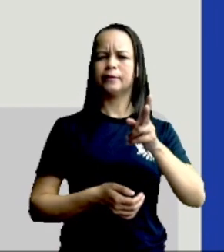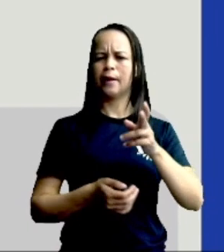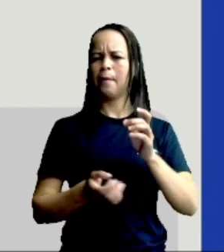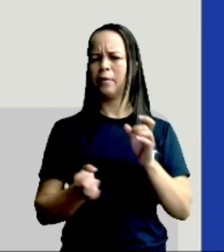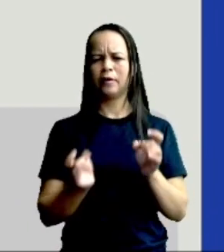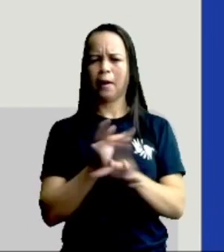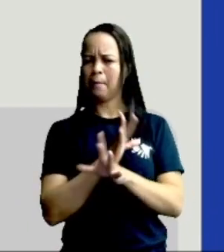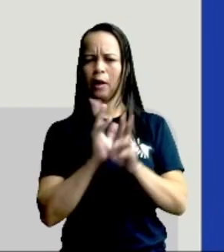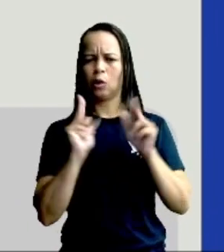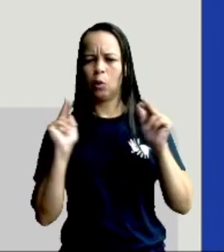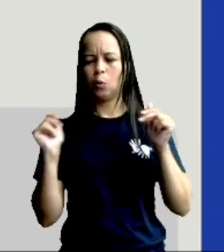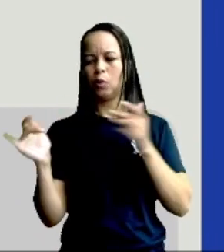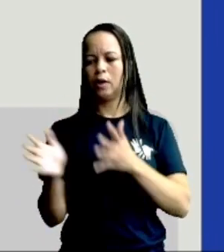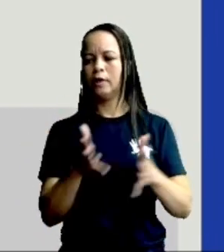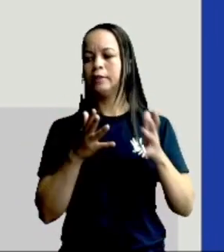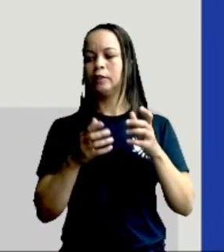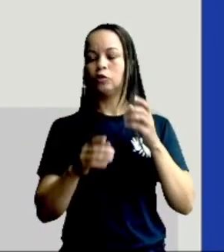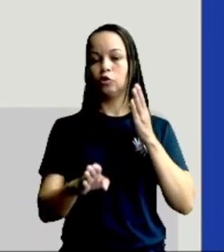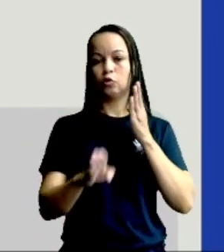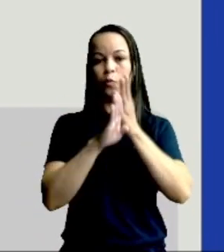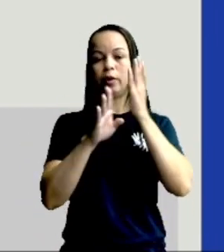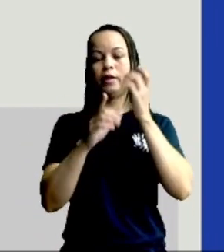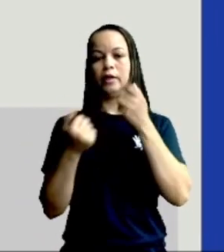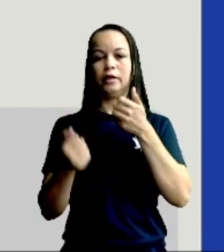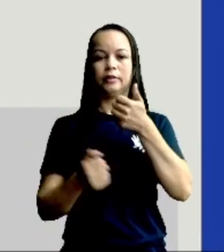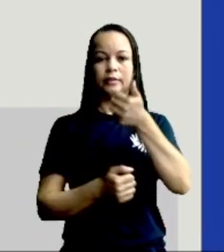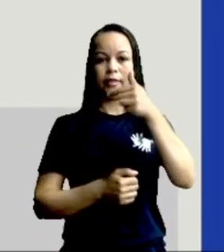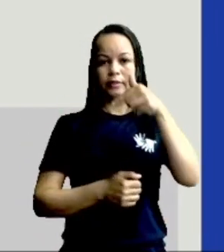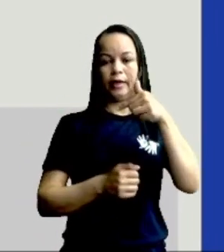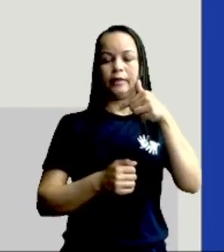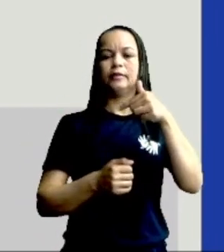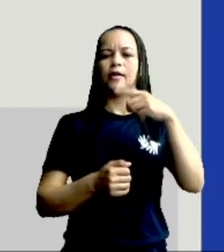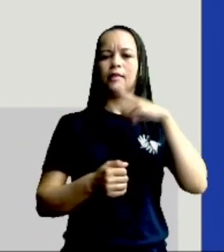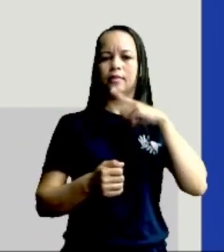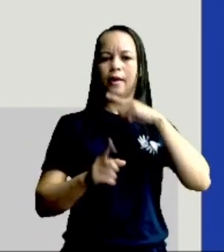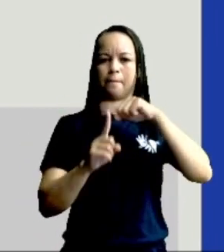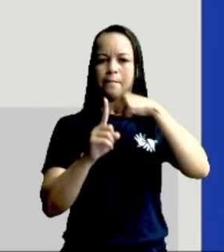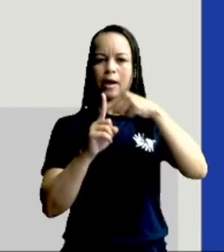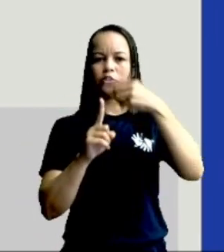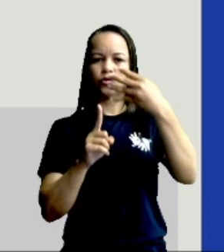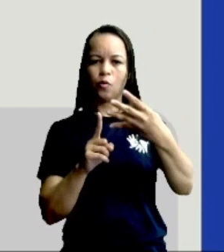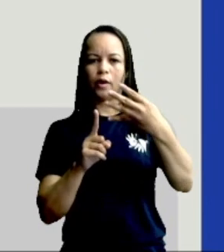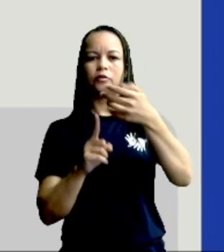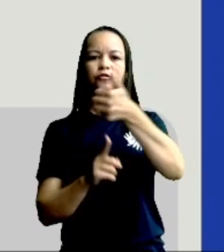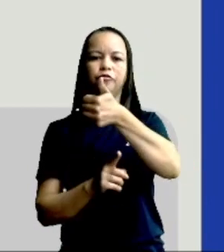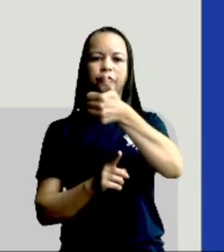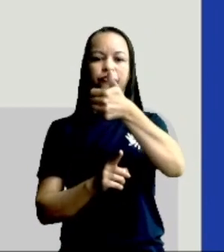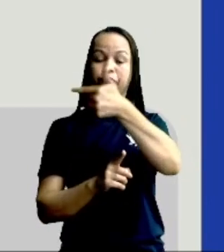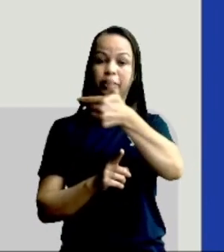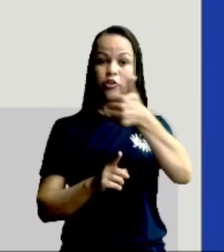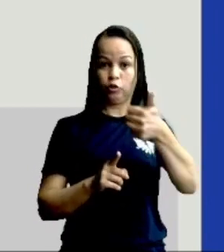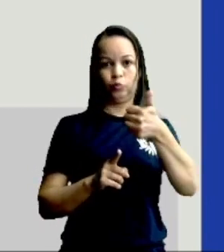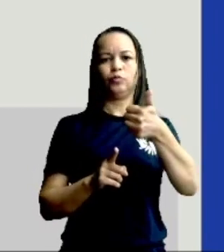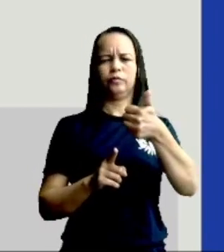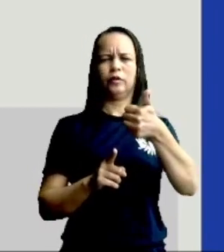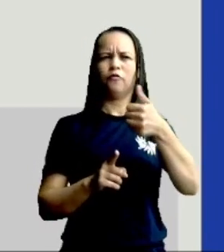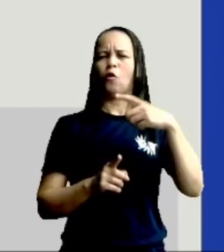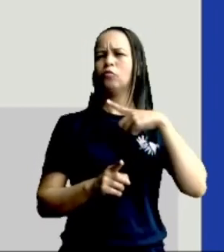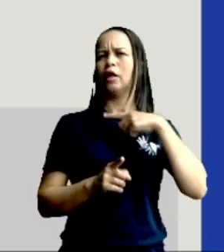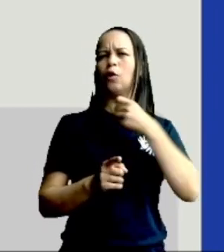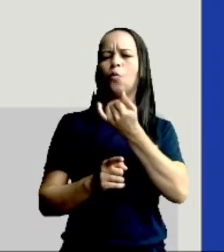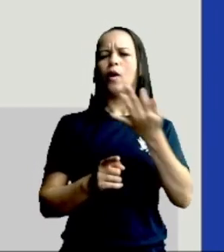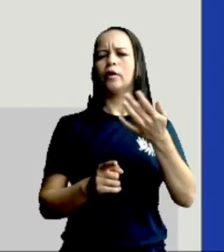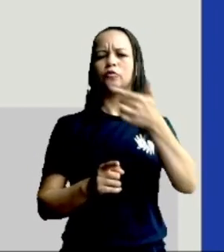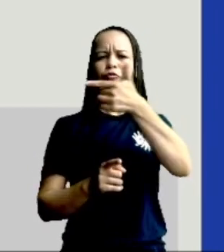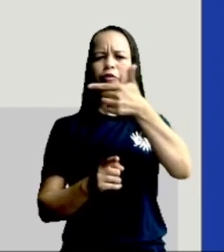que depois do 17 vem o 21, se eu contar mais 4 ao 21, eu vou ter quanto? Pensa aí,